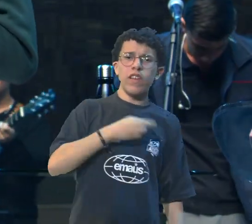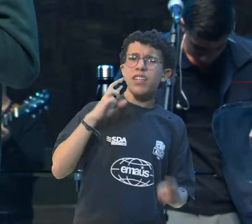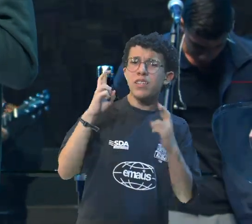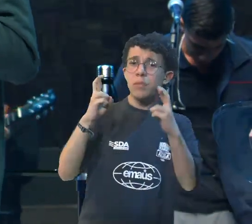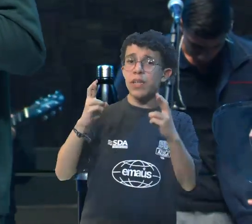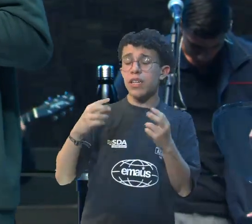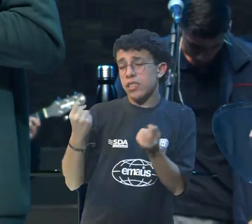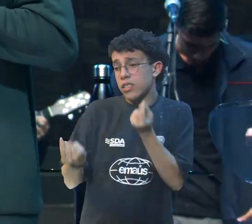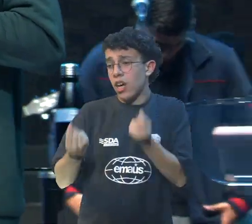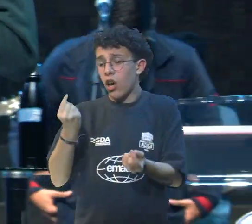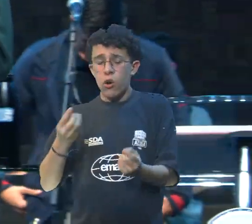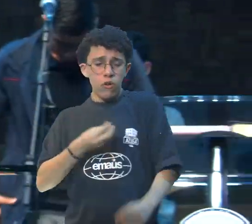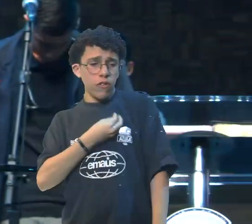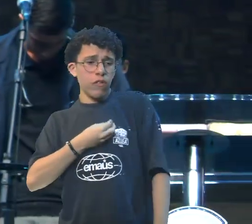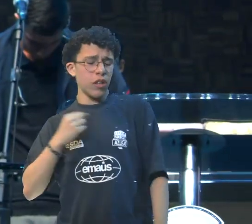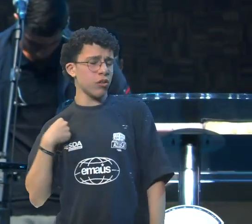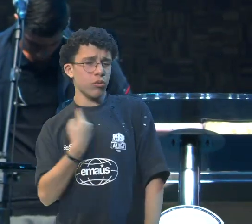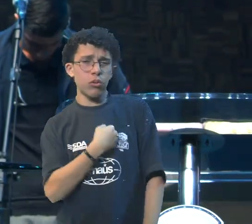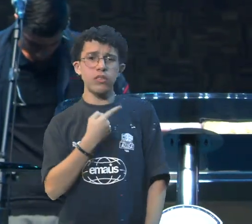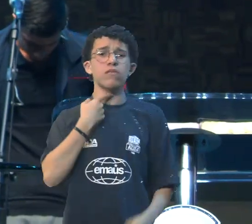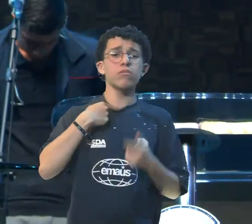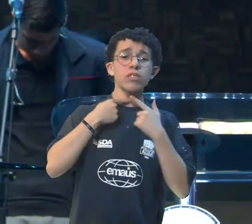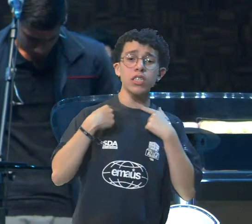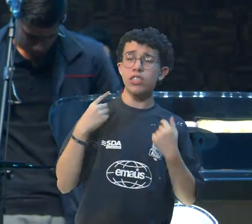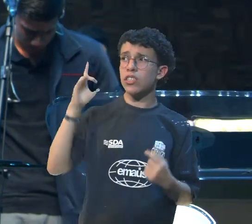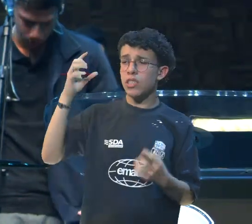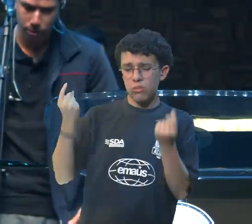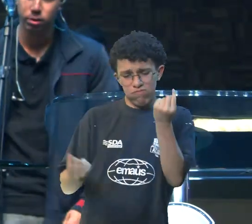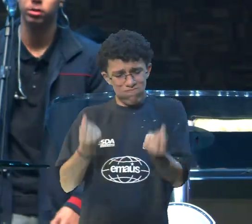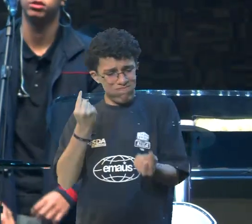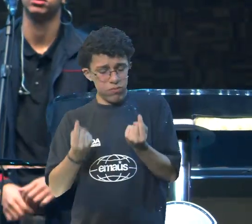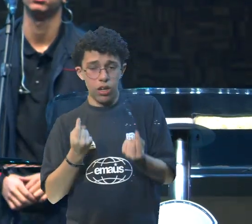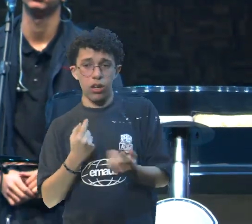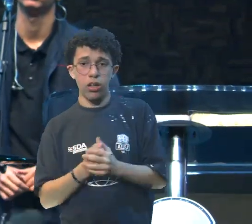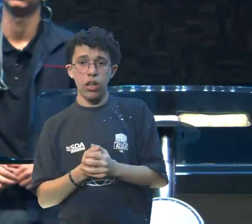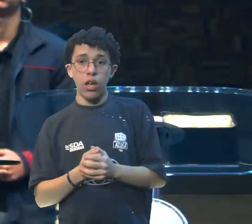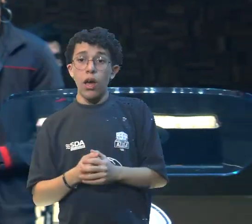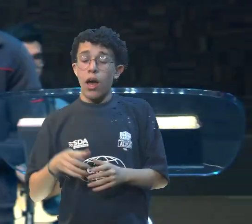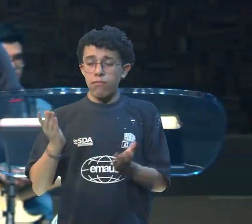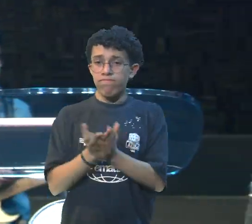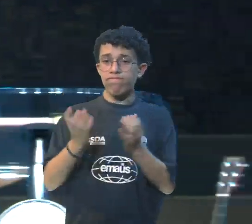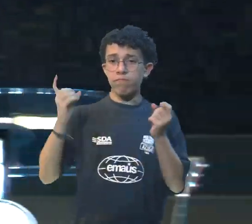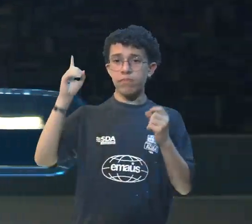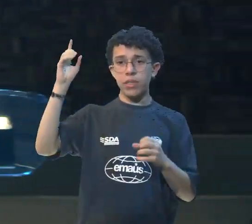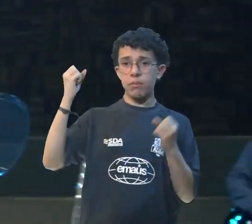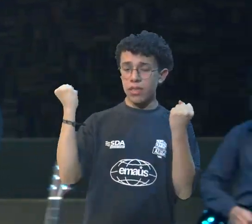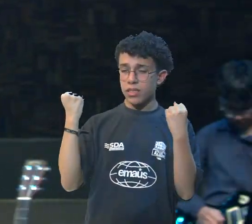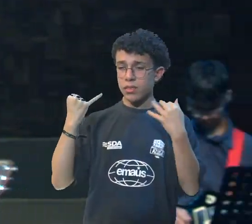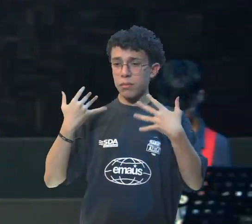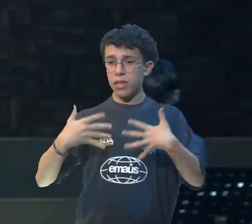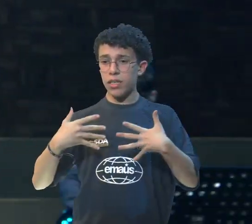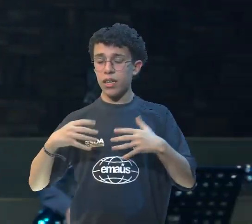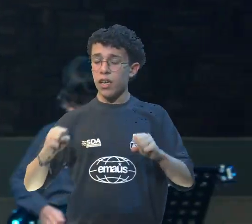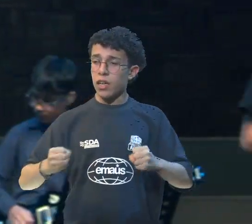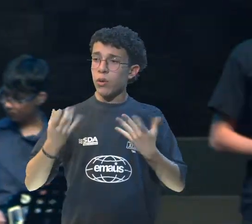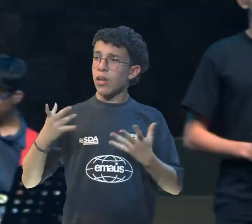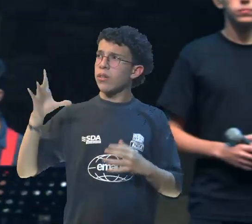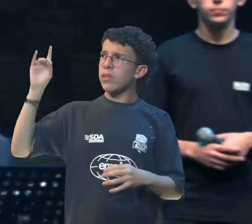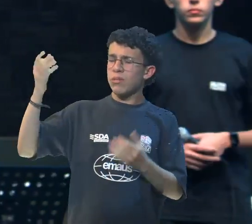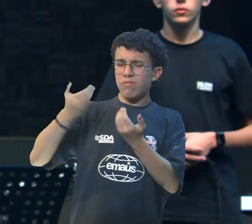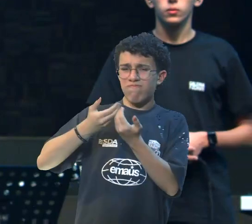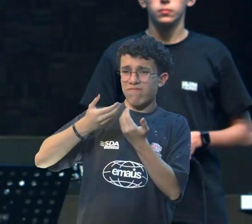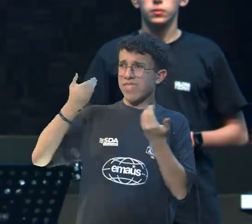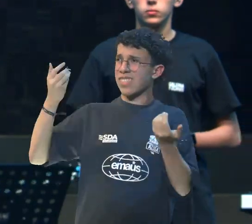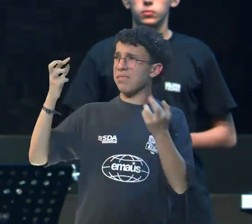com Ele ou viver do nosso jeito, igual Marta. E a Bíblia diz que quando nós viramos as costas para essa esperança,